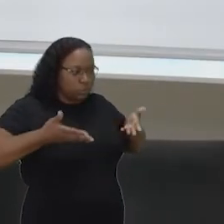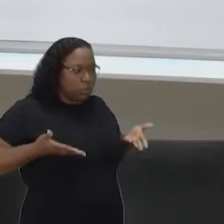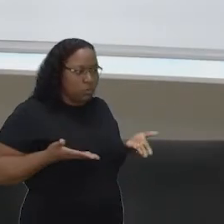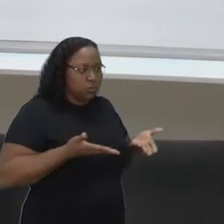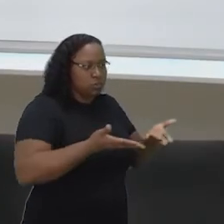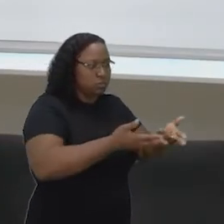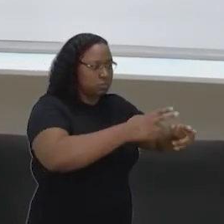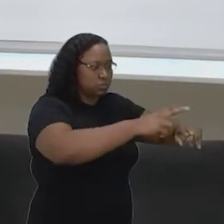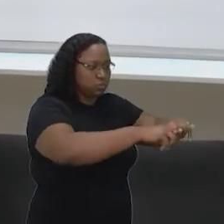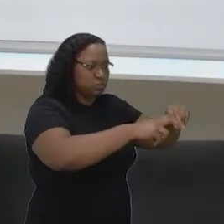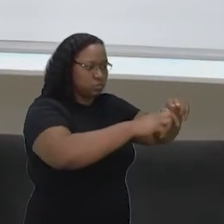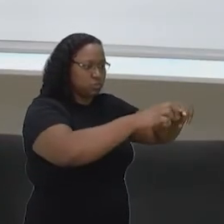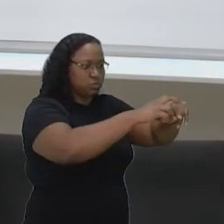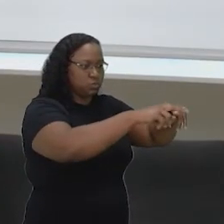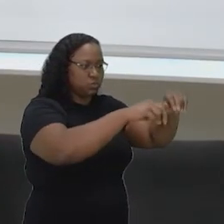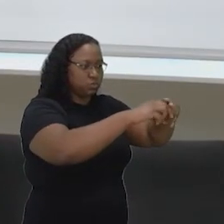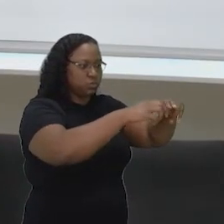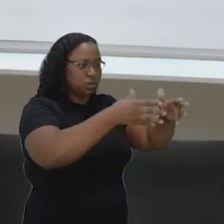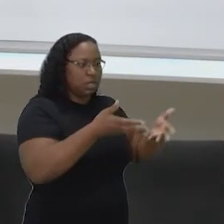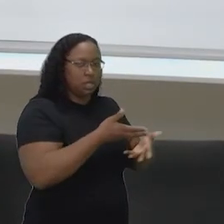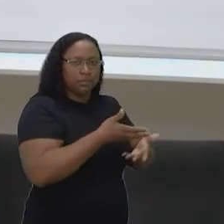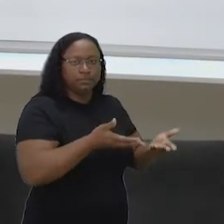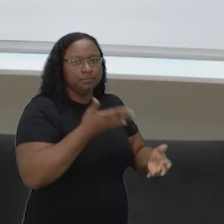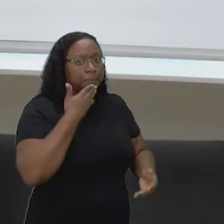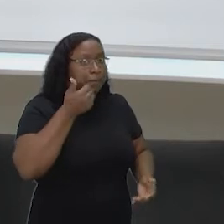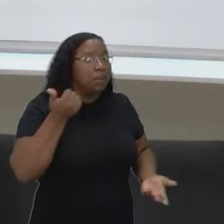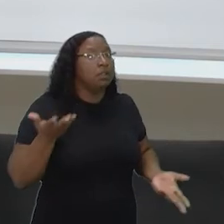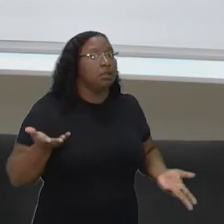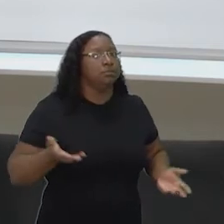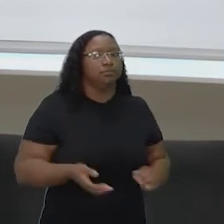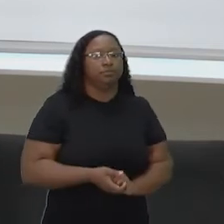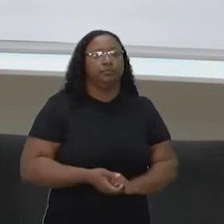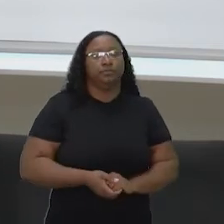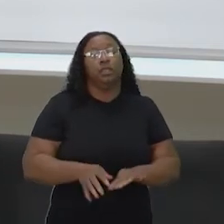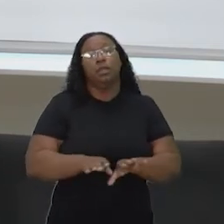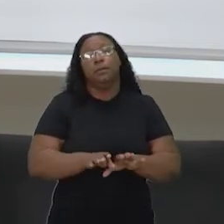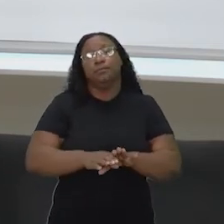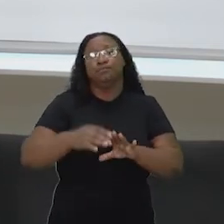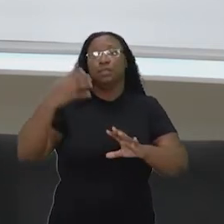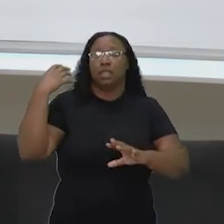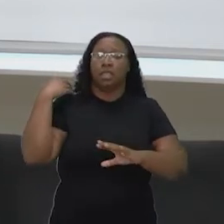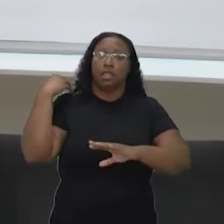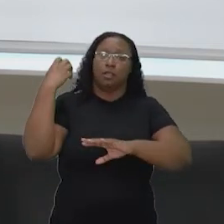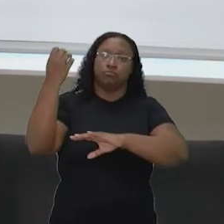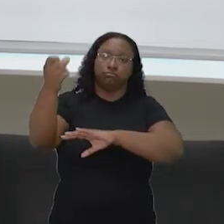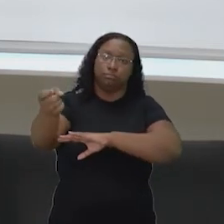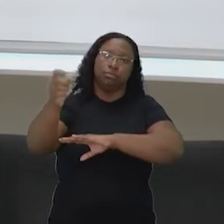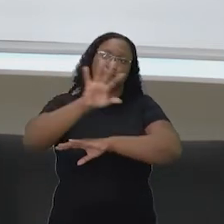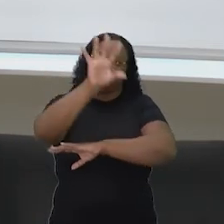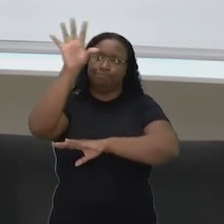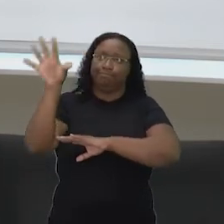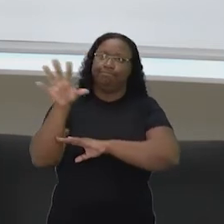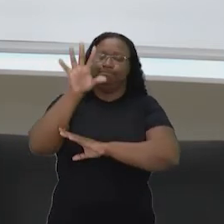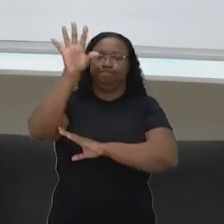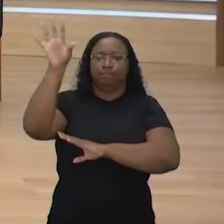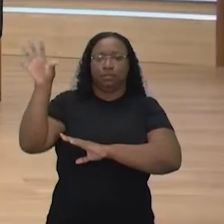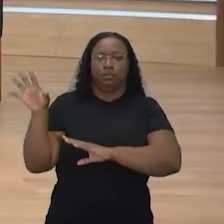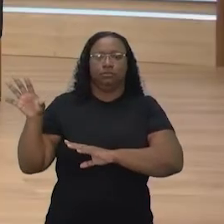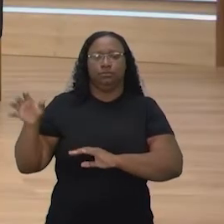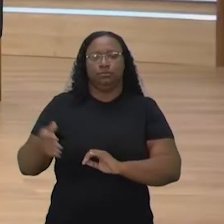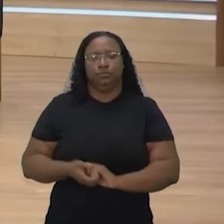essa calefação, né? Isso veio muito mesmo para exportação para a Europa. Foi um grande foco. Frio, né? O pessoal no sul